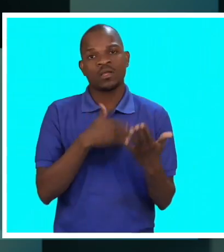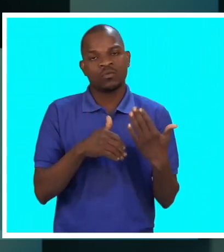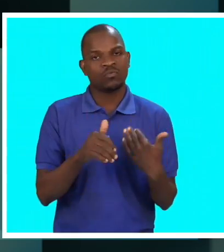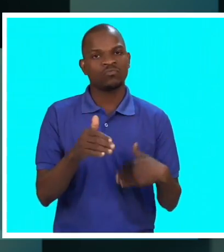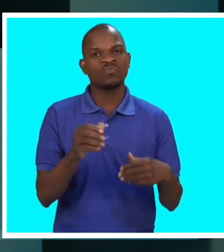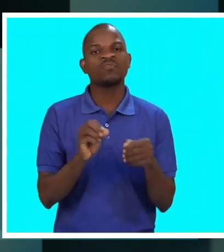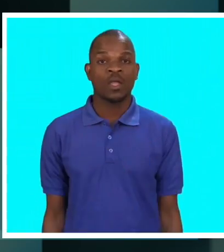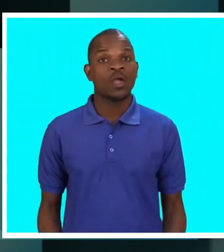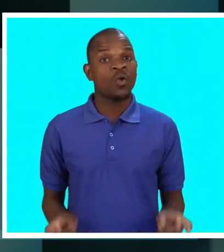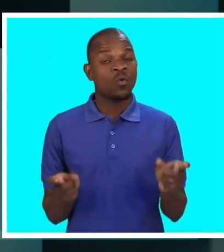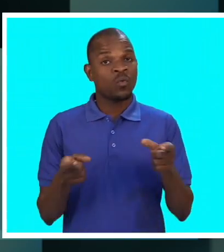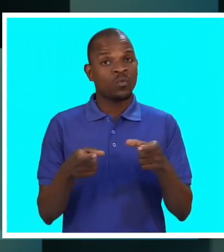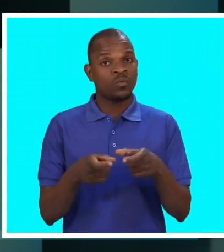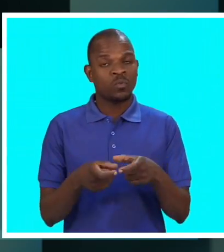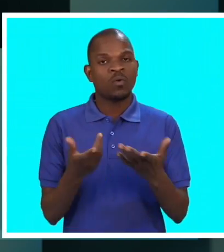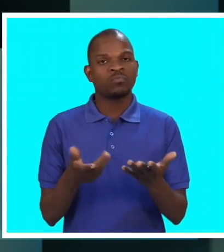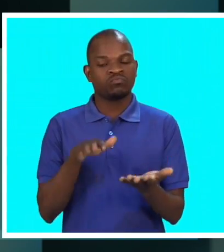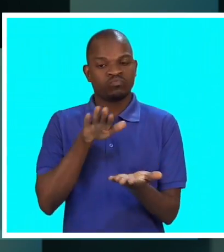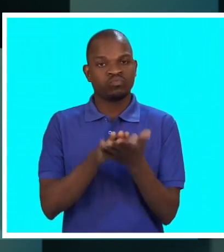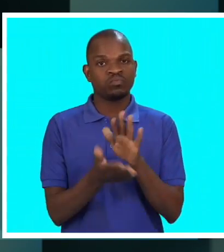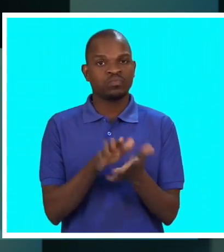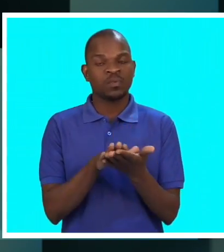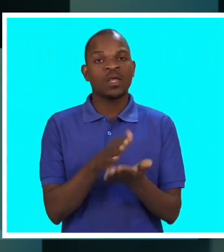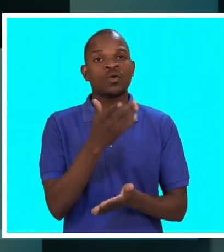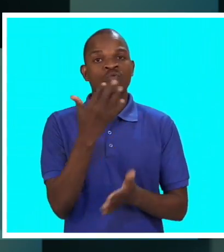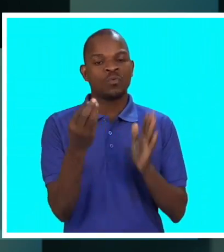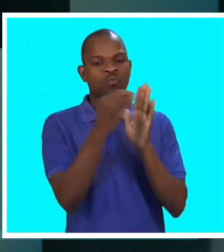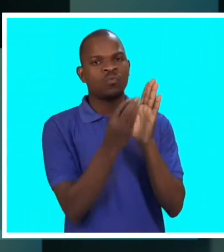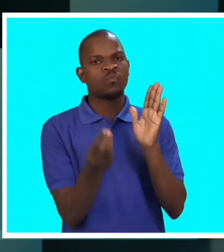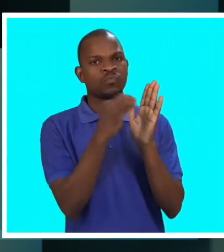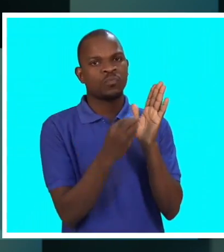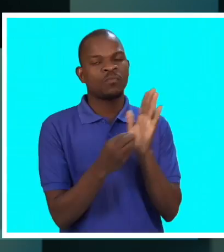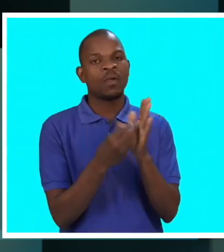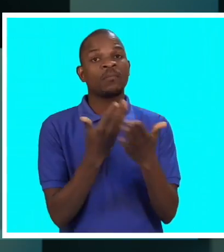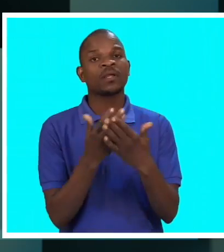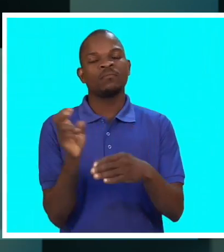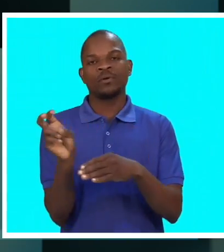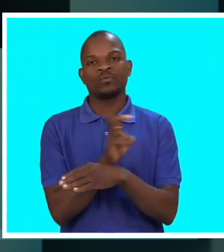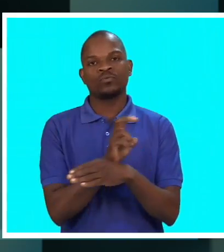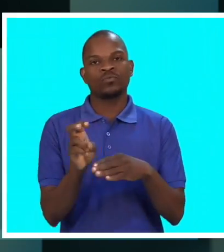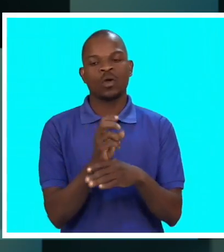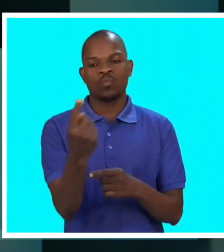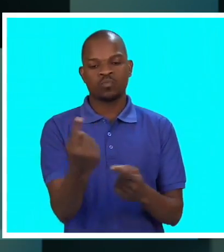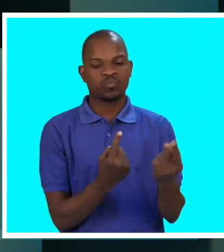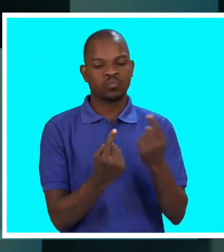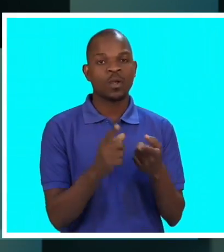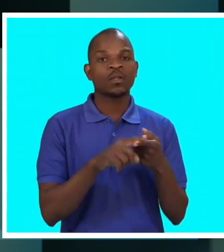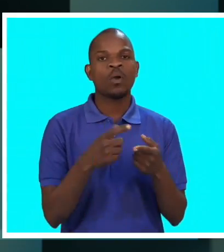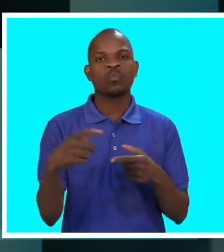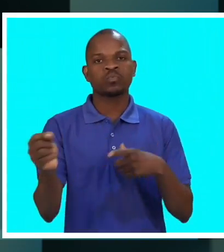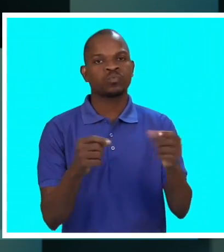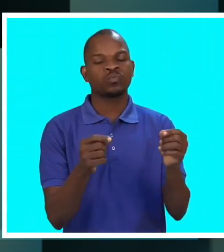formados A academia está a criar uma base de dados para permitir melhor controle de entradas e